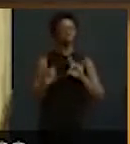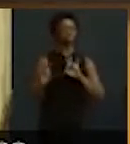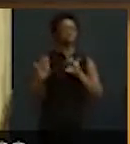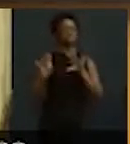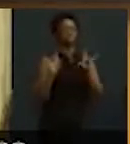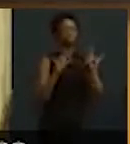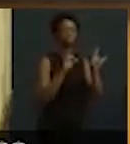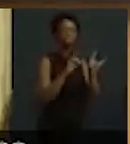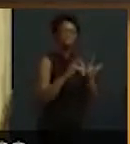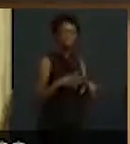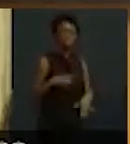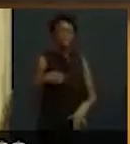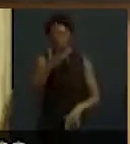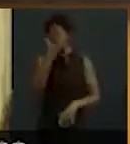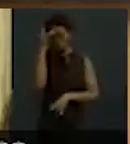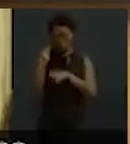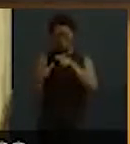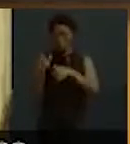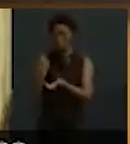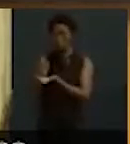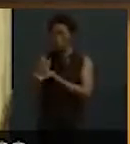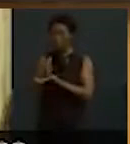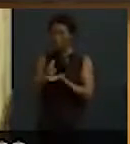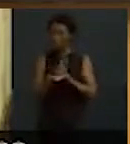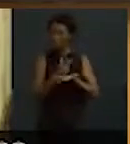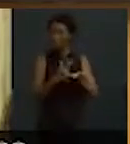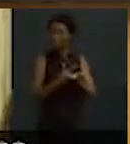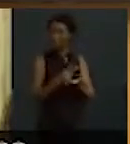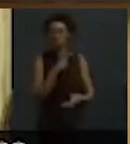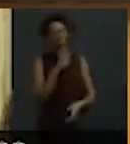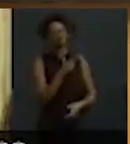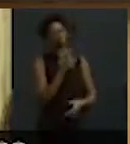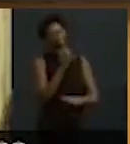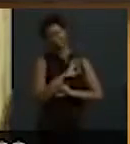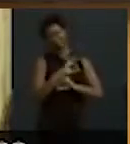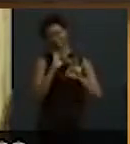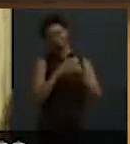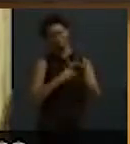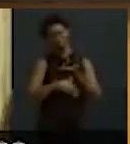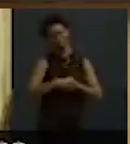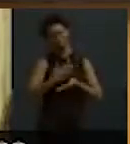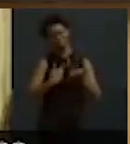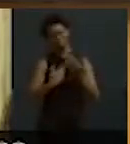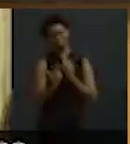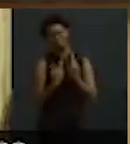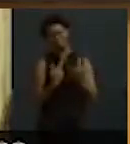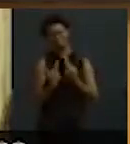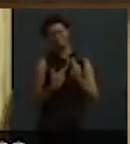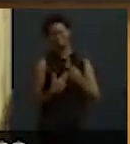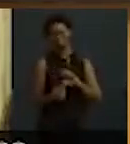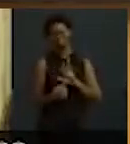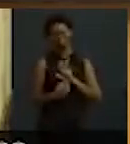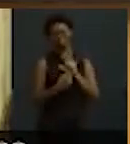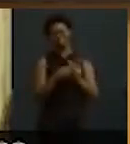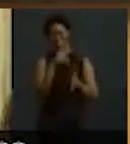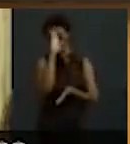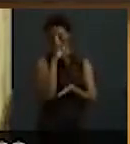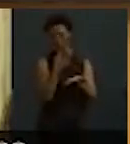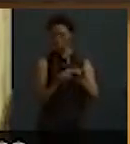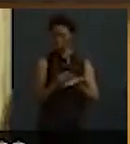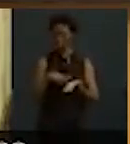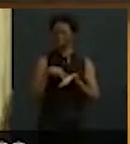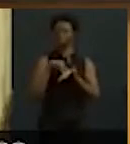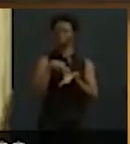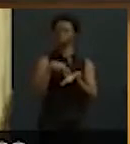dos consumidores. Pessoa de fácil relacionamento, inspira confiança e transmite segurança no